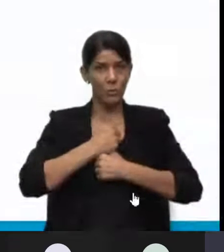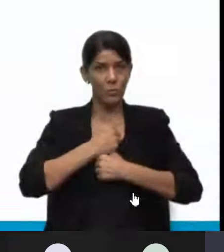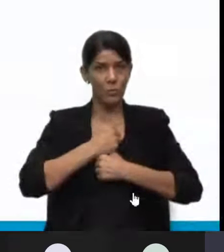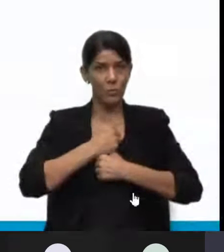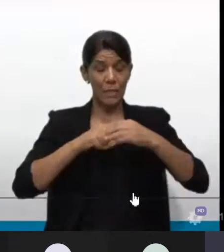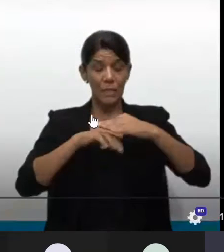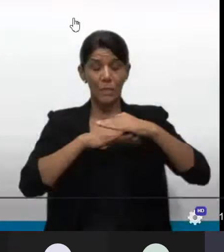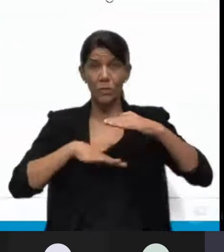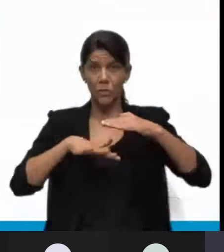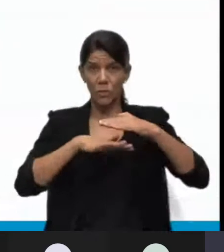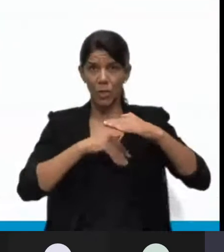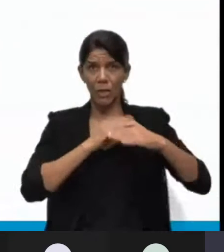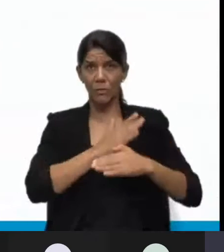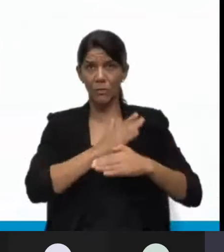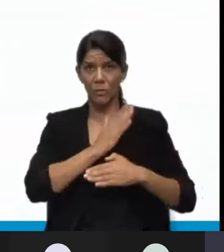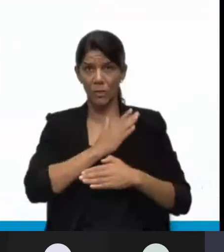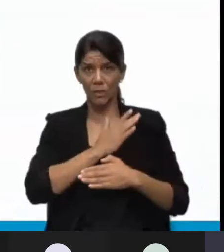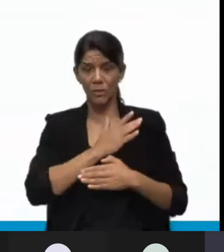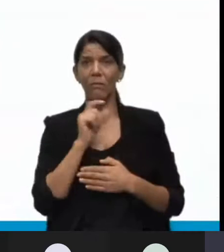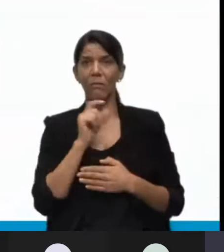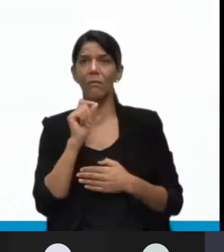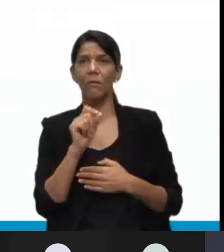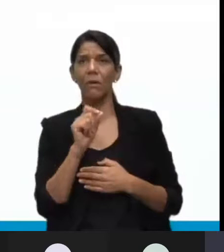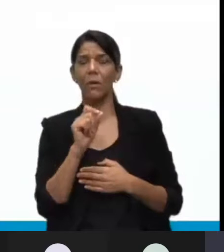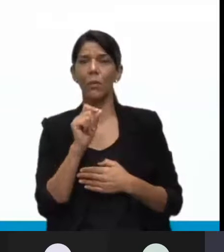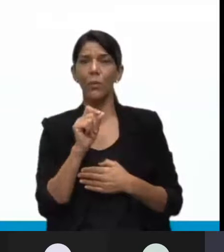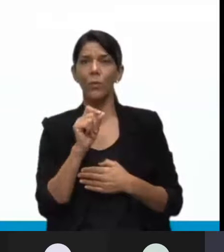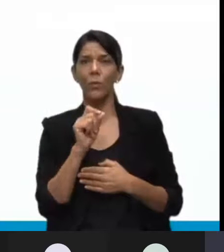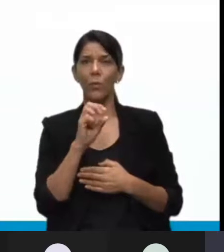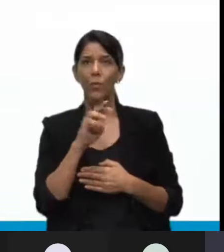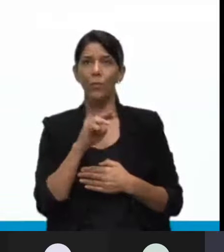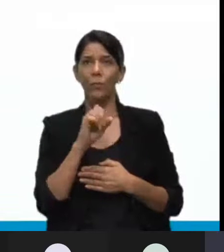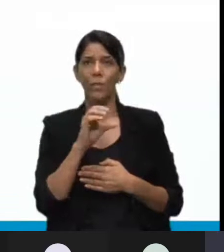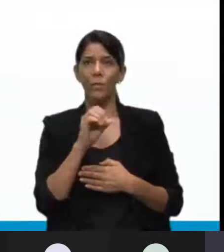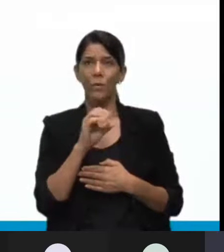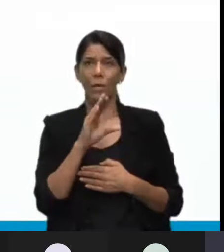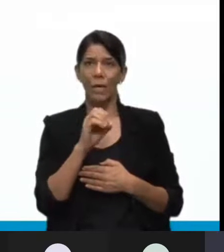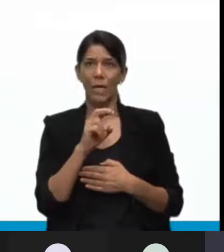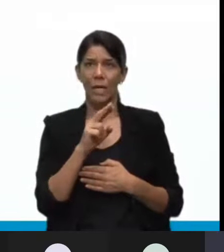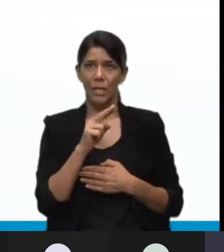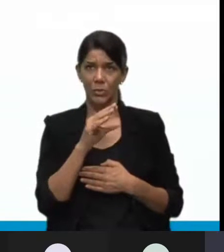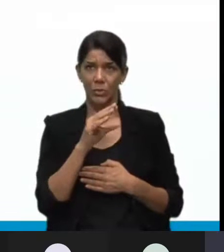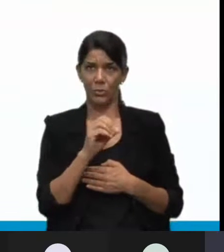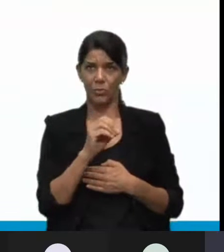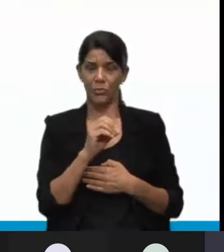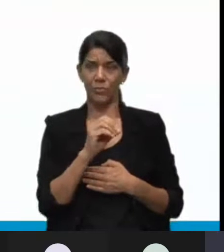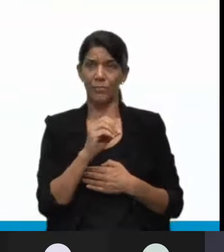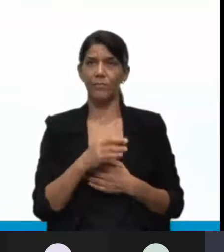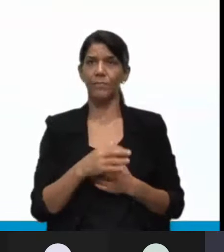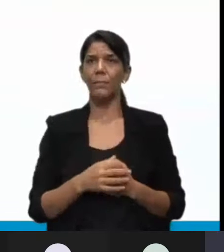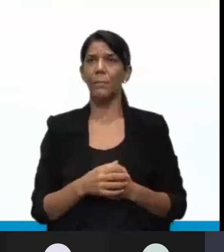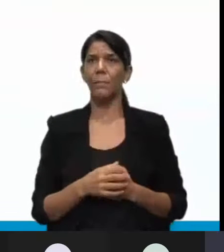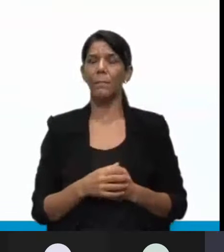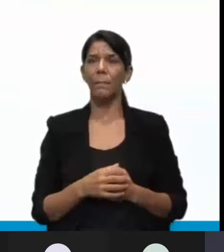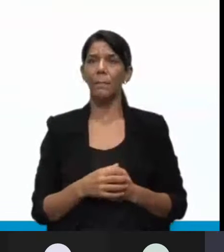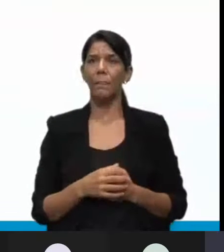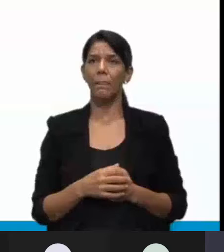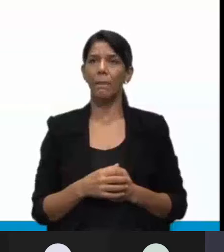essa região aqui, ó, vai ser o quê? Vai ser o meu miocárdio, tá? Então,